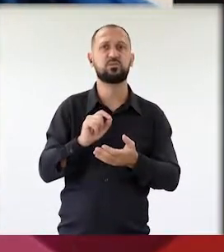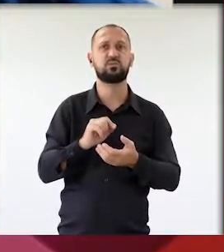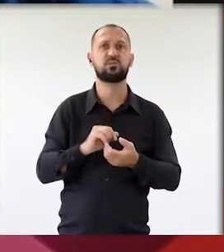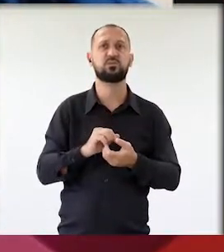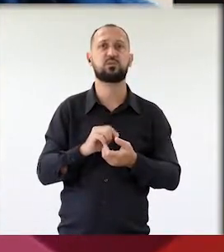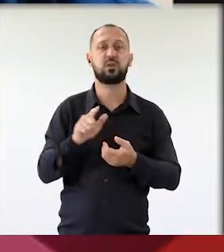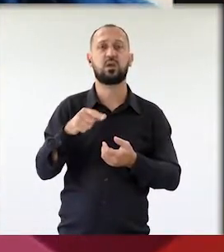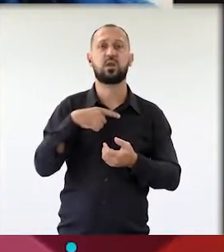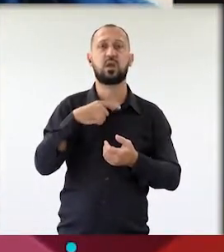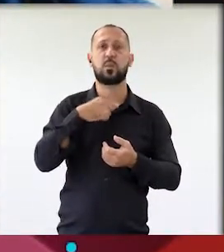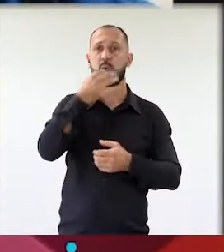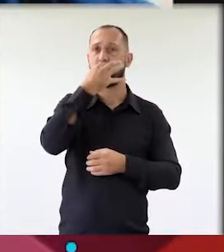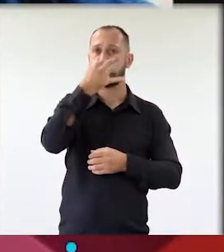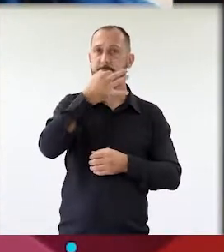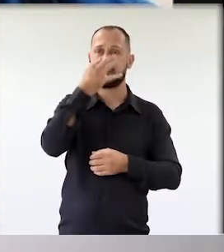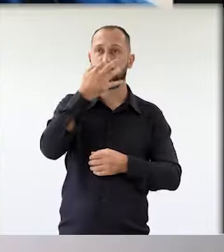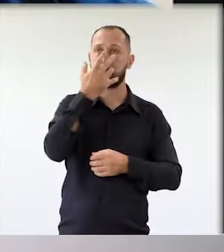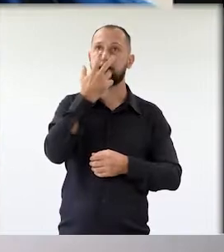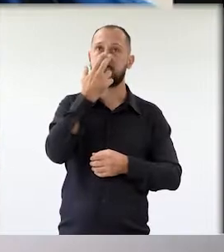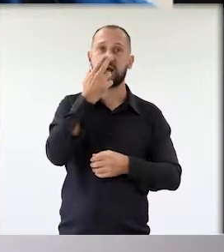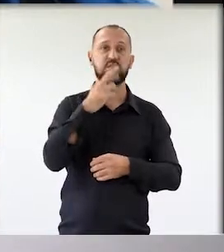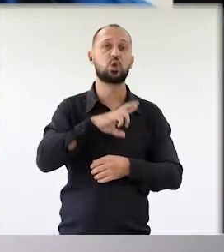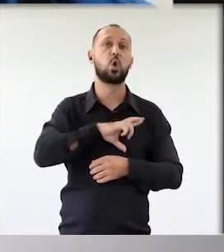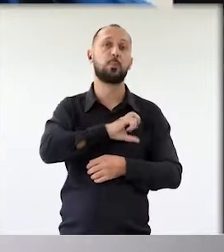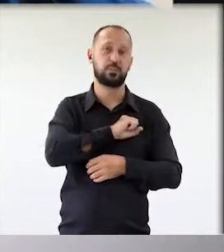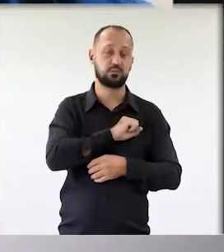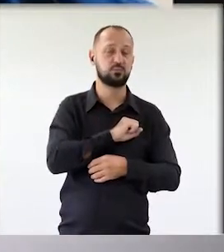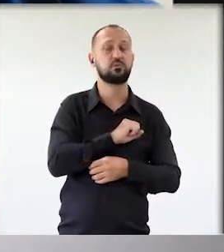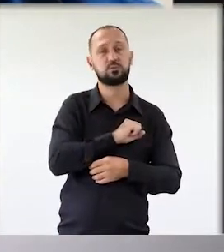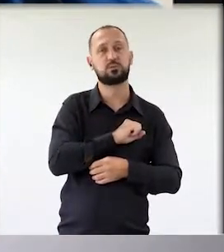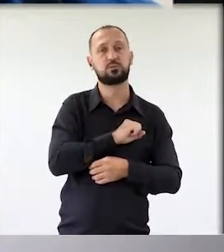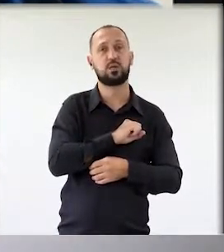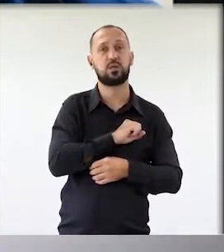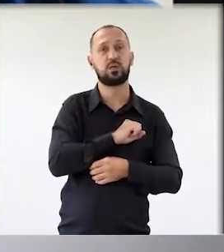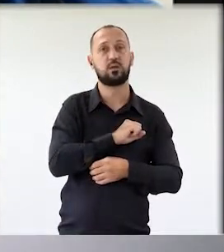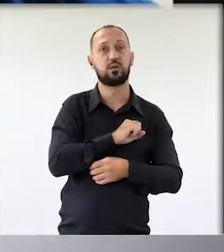é realmente uma visão romântica, uma visão